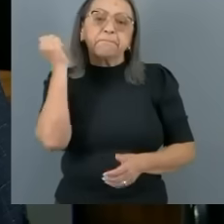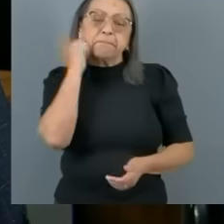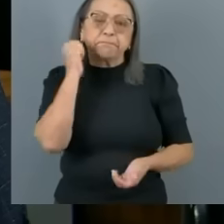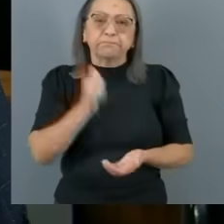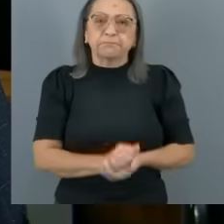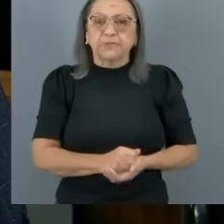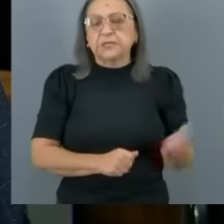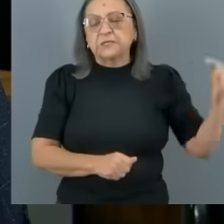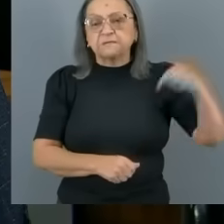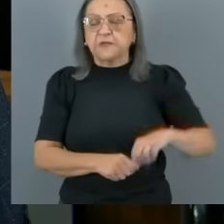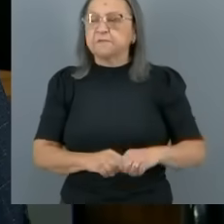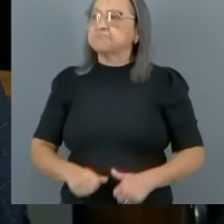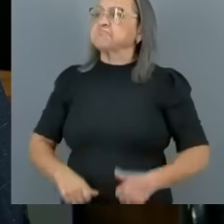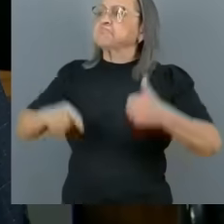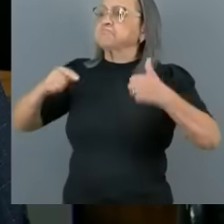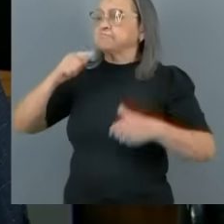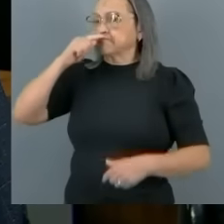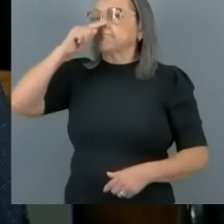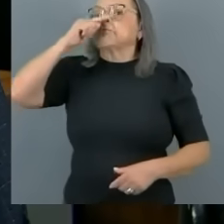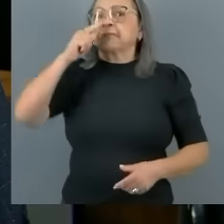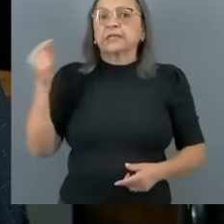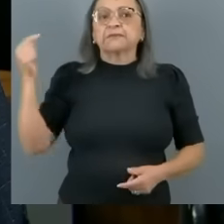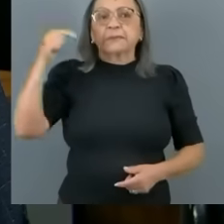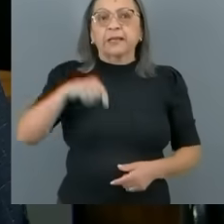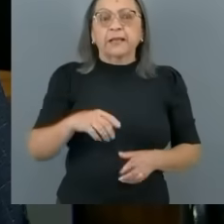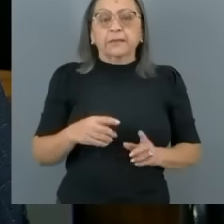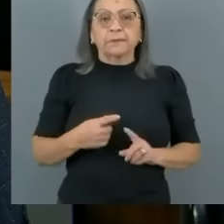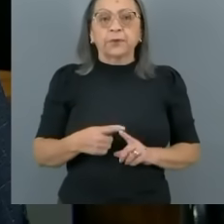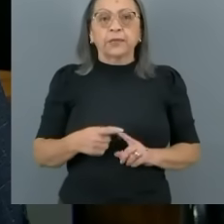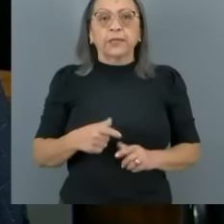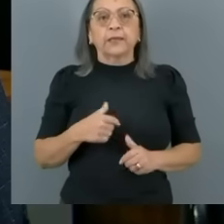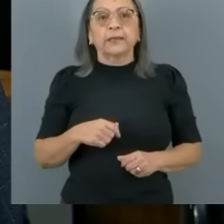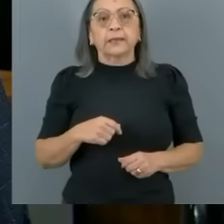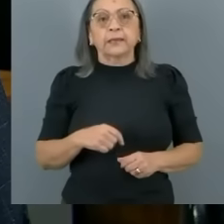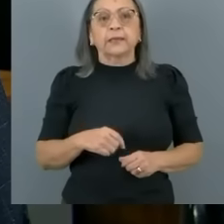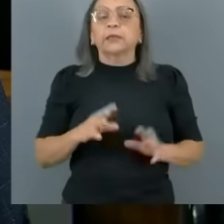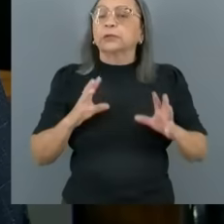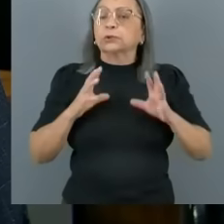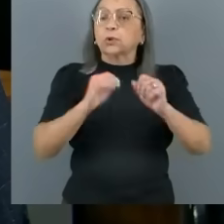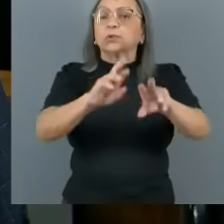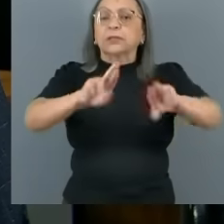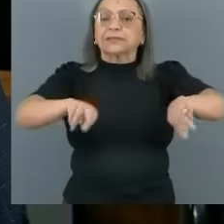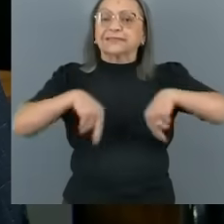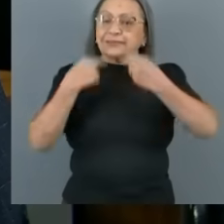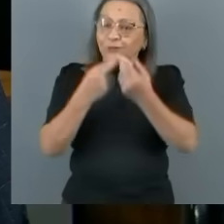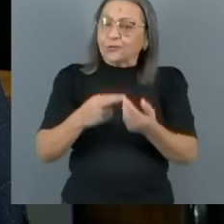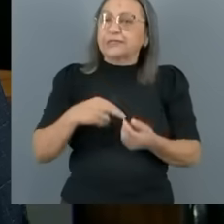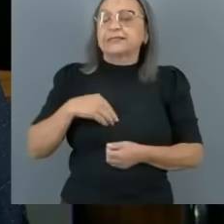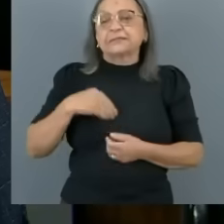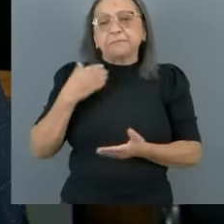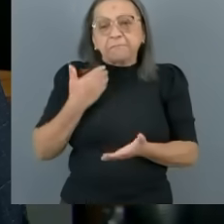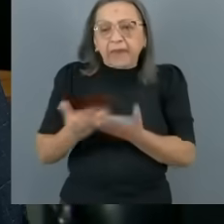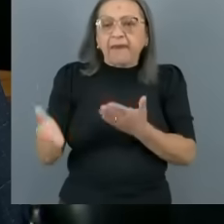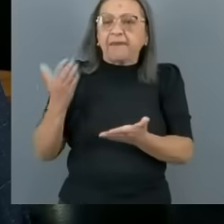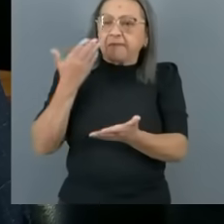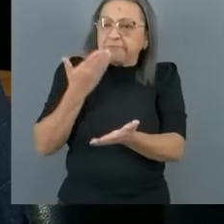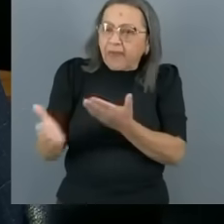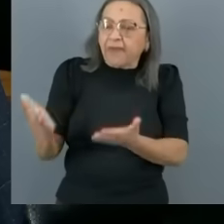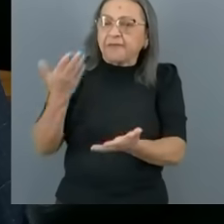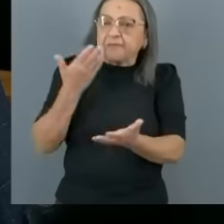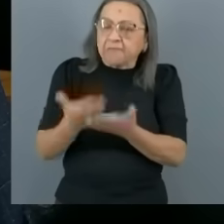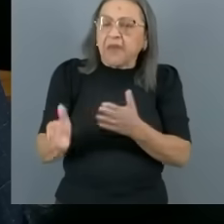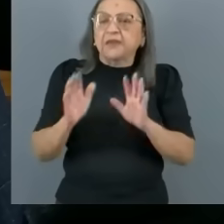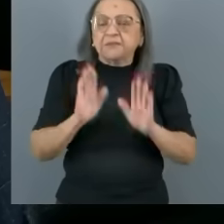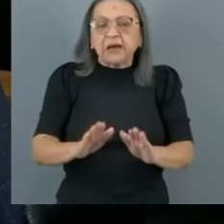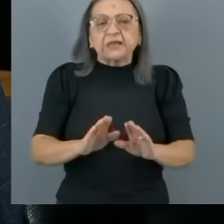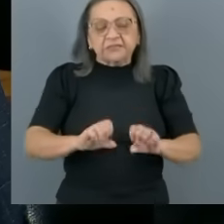impávidos. Eles vêm para cá incólumes, porque ficam apanhando em todas as sessões e repetem as mesmas